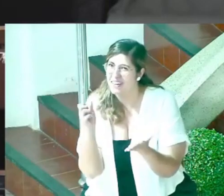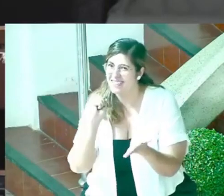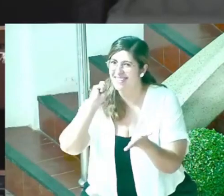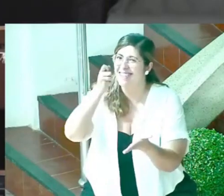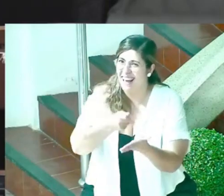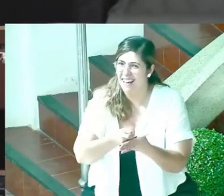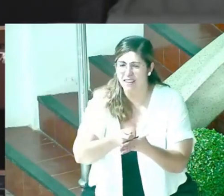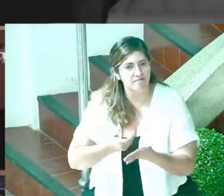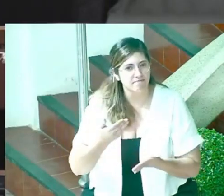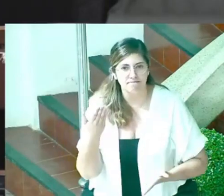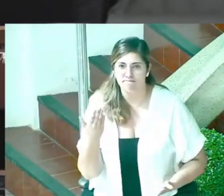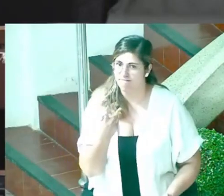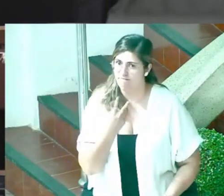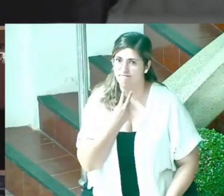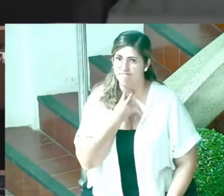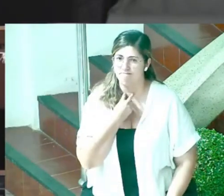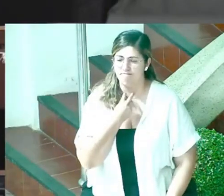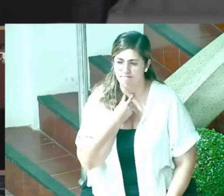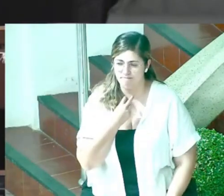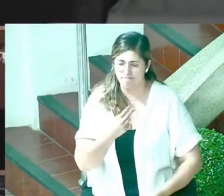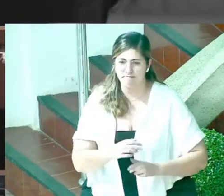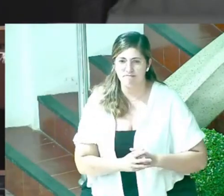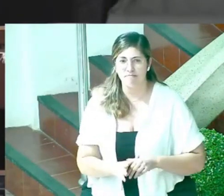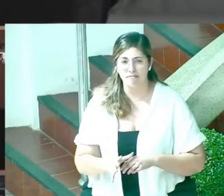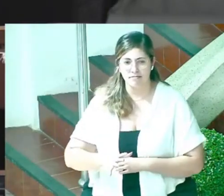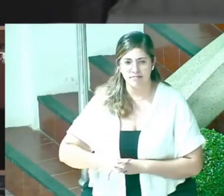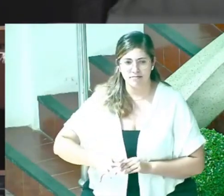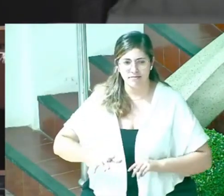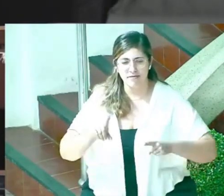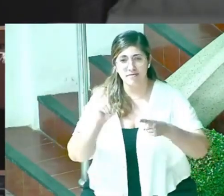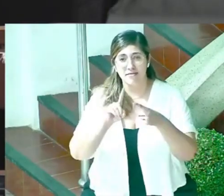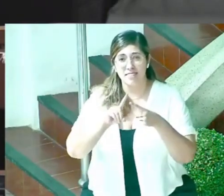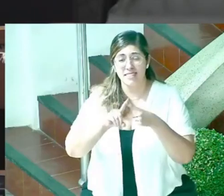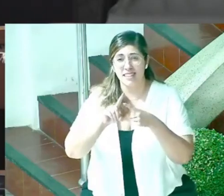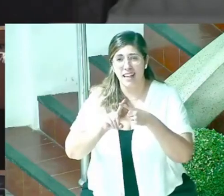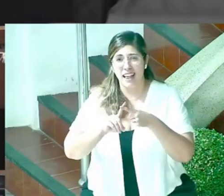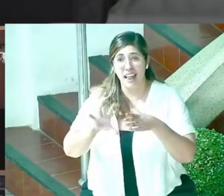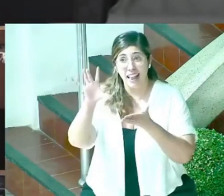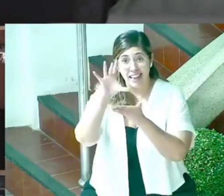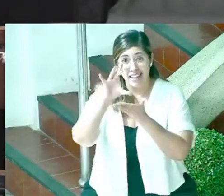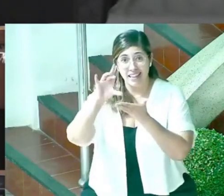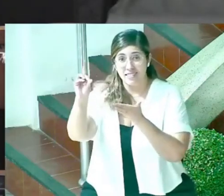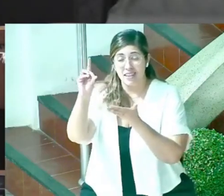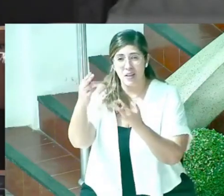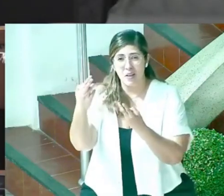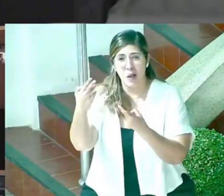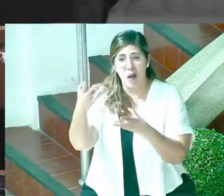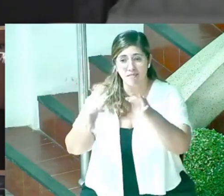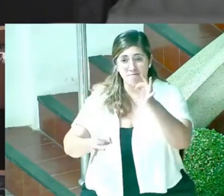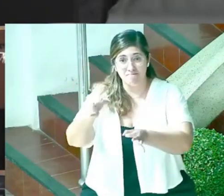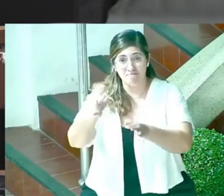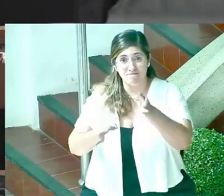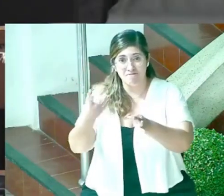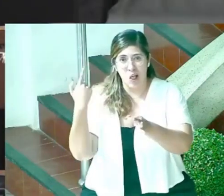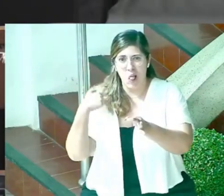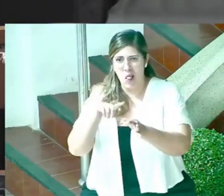Tanto o de pedir perdão pelos nossos pecados, como de estender o